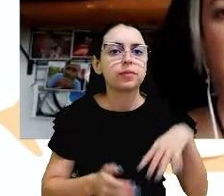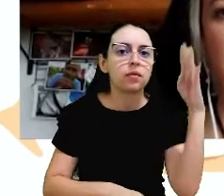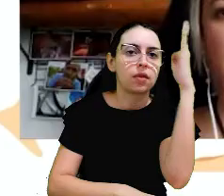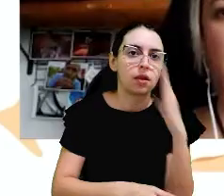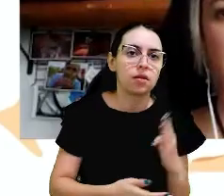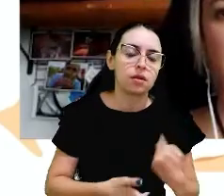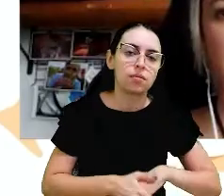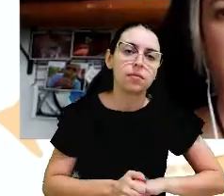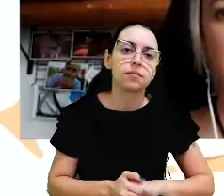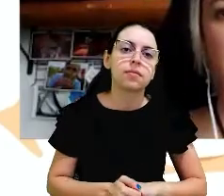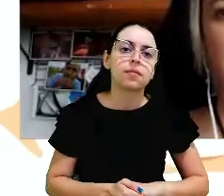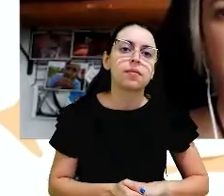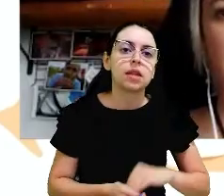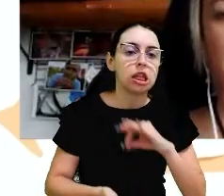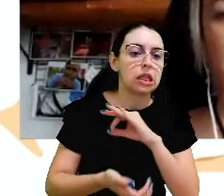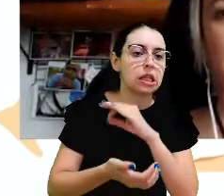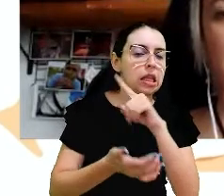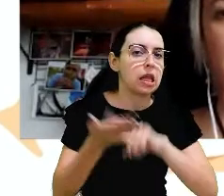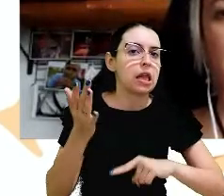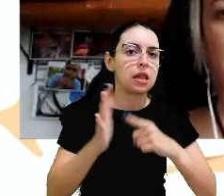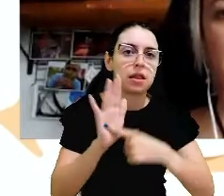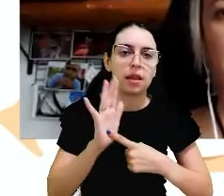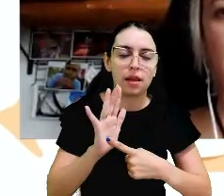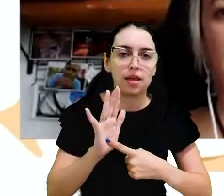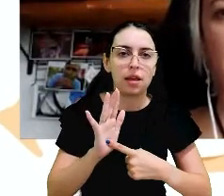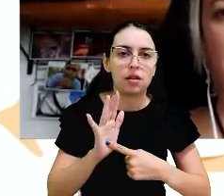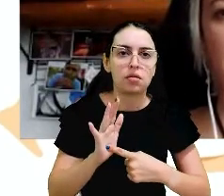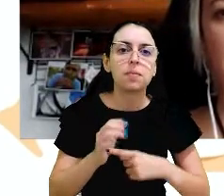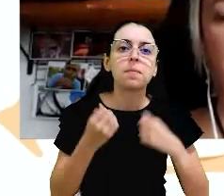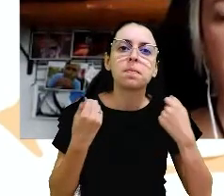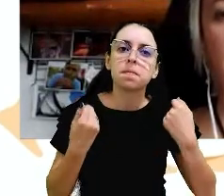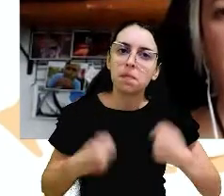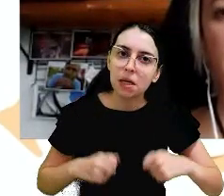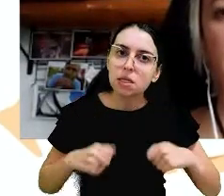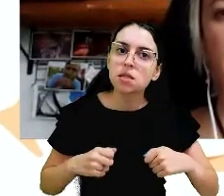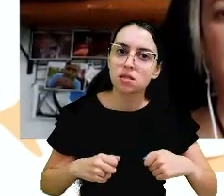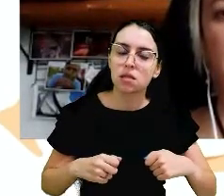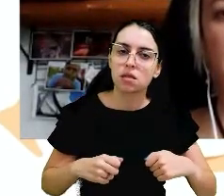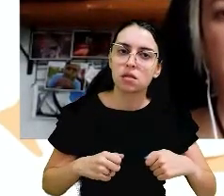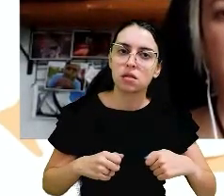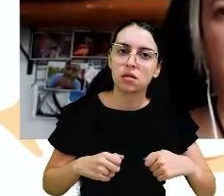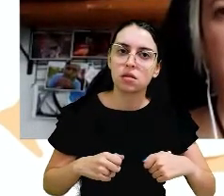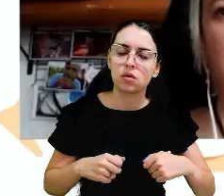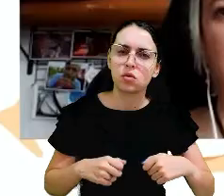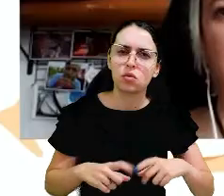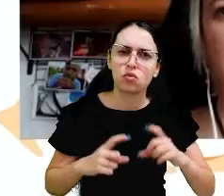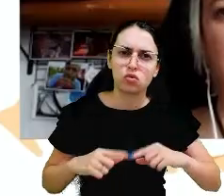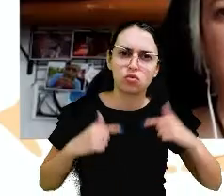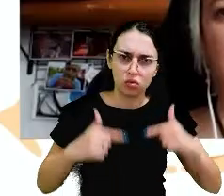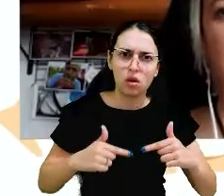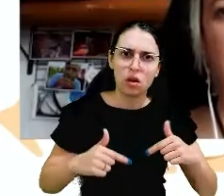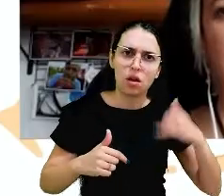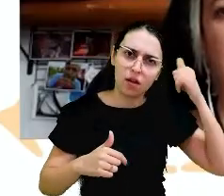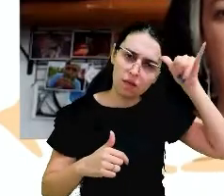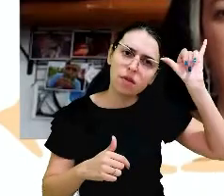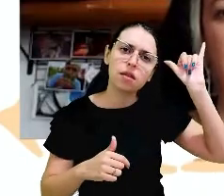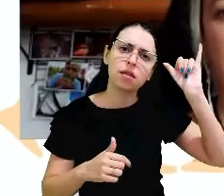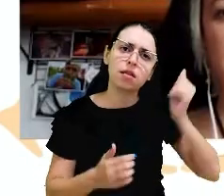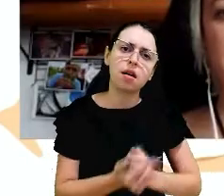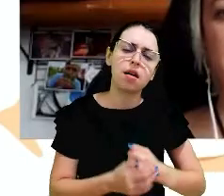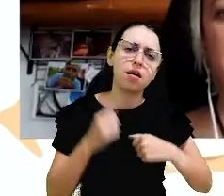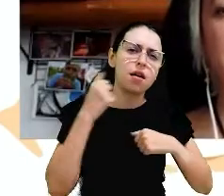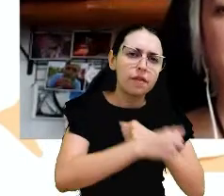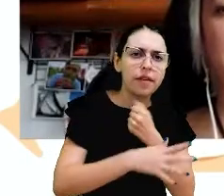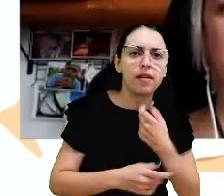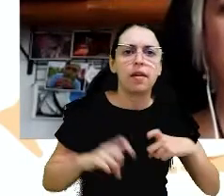Brasil prescrevem que há uma obrigação do Estado brasileiro em prevenir a